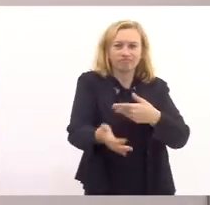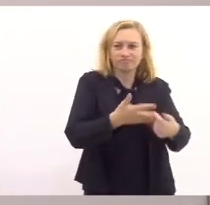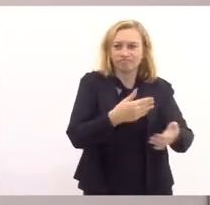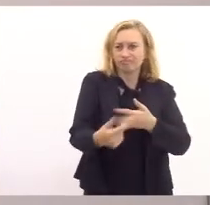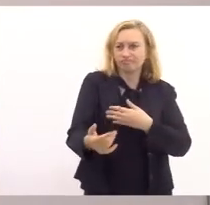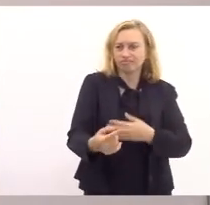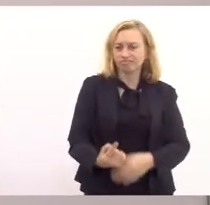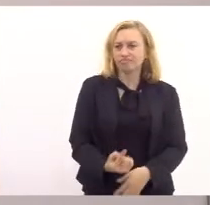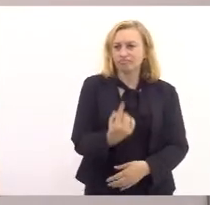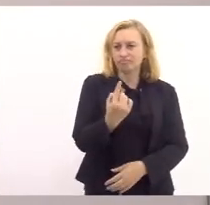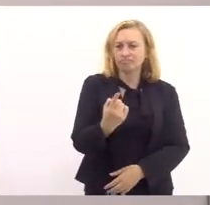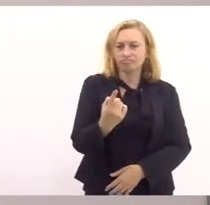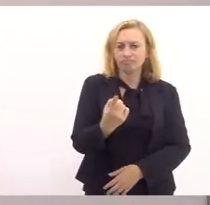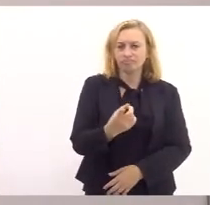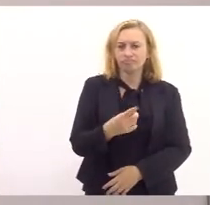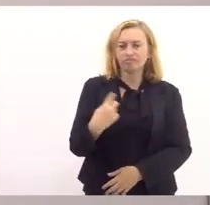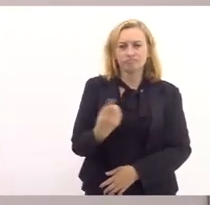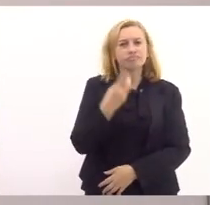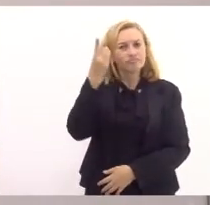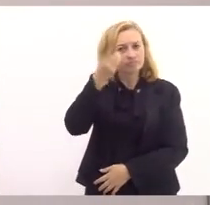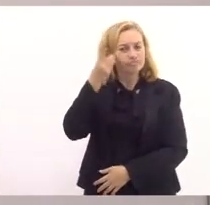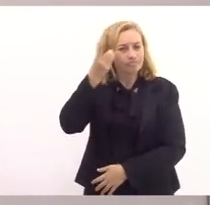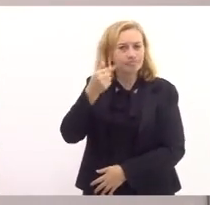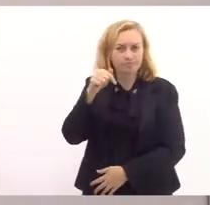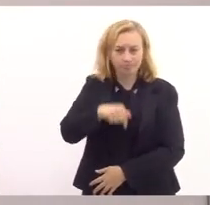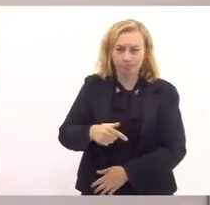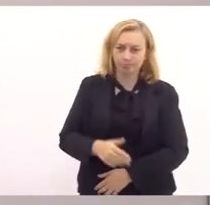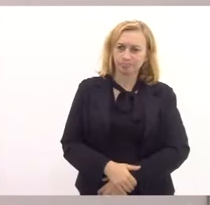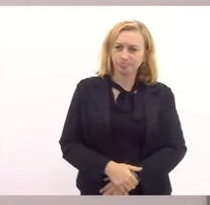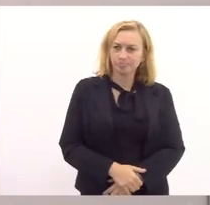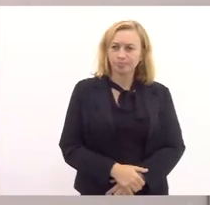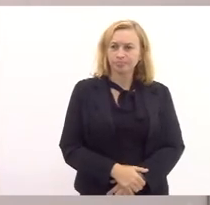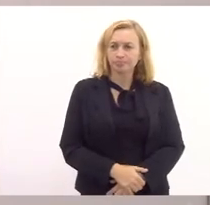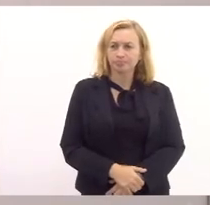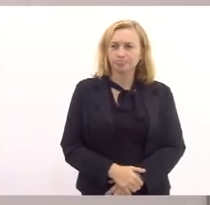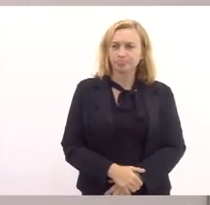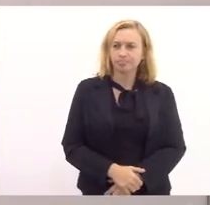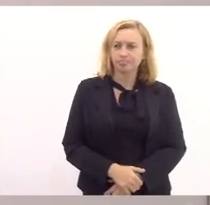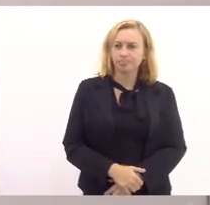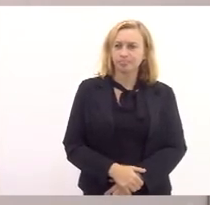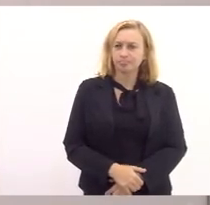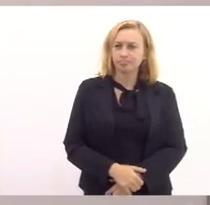desses parlamentares que estão aqui. A premissa básica é de todos. Né?